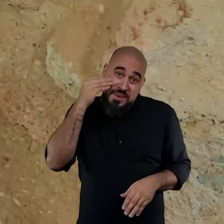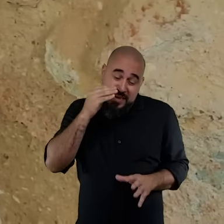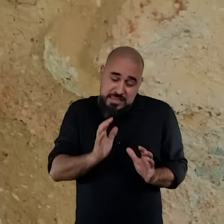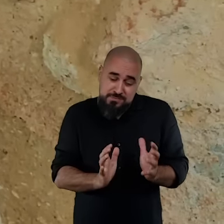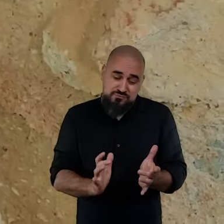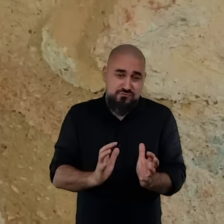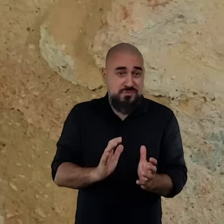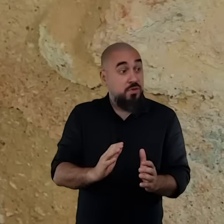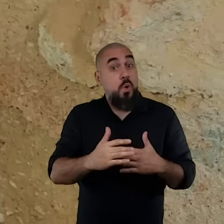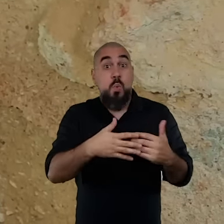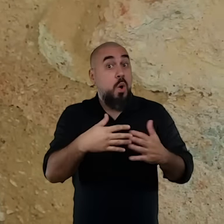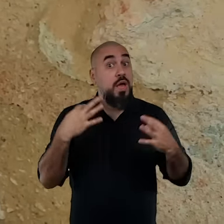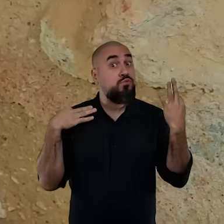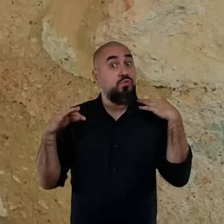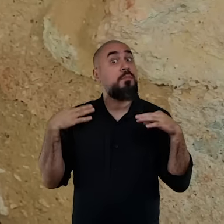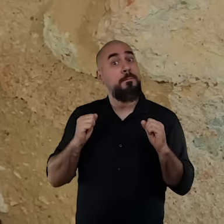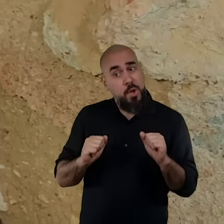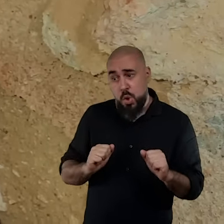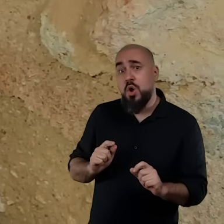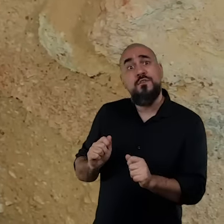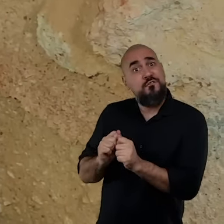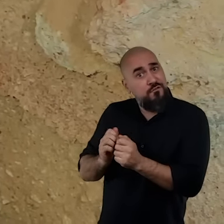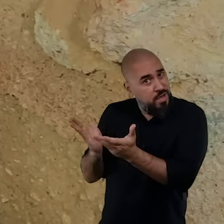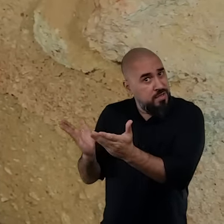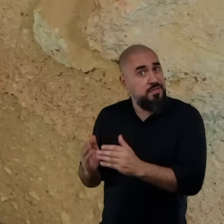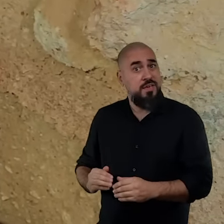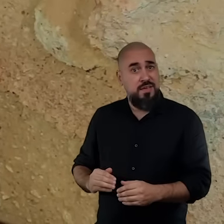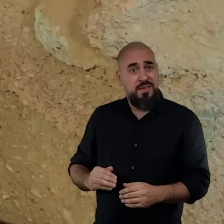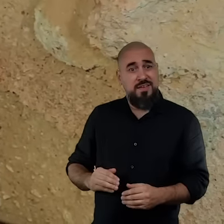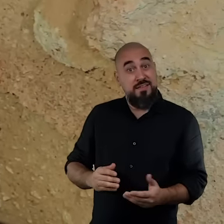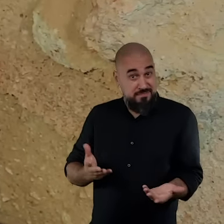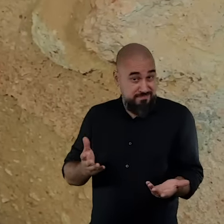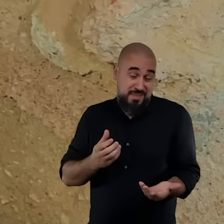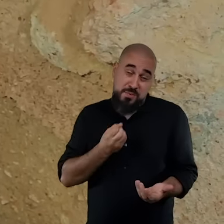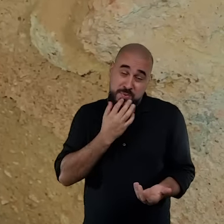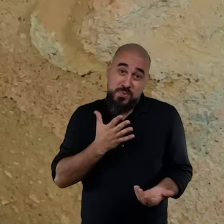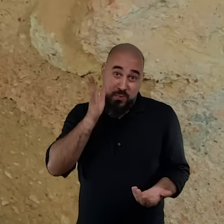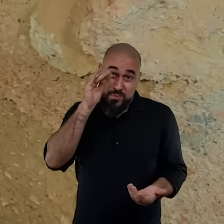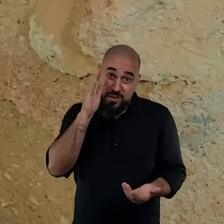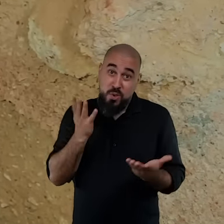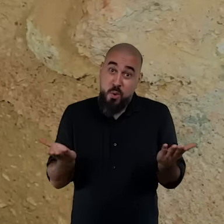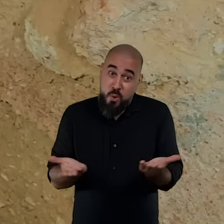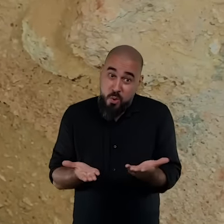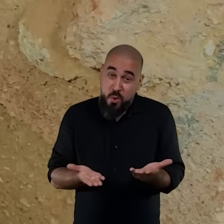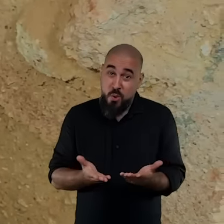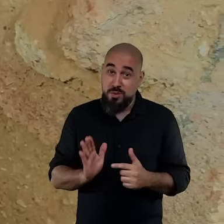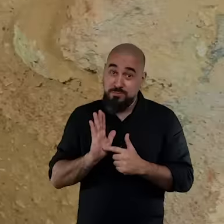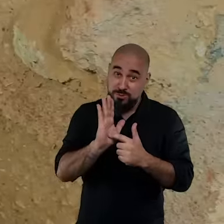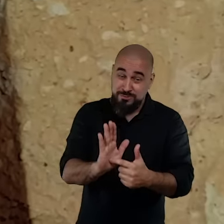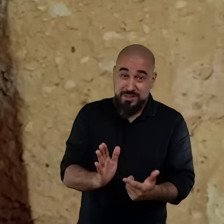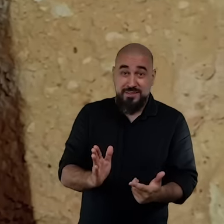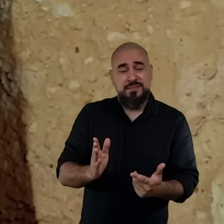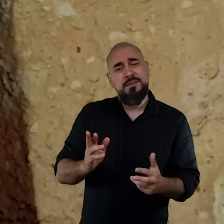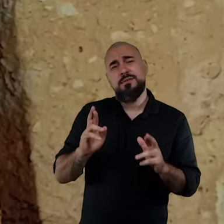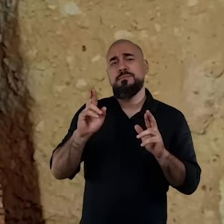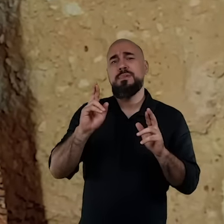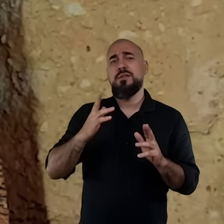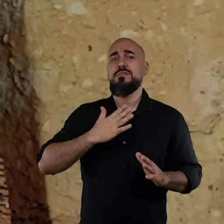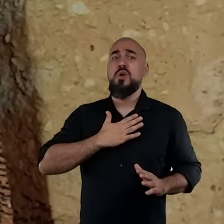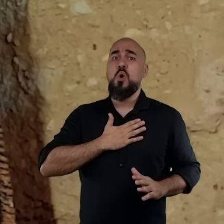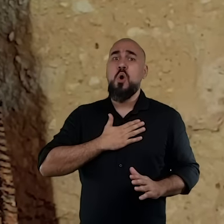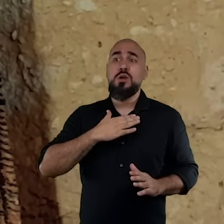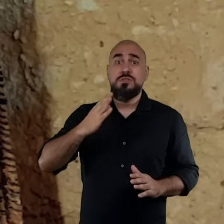É uma experiência gostosa e qualquer turista pode vir aqui e ter essa experiência também. Tá bom? Essa é a minha curiosidade de hoje. E